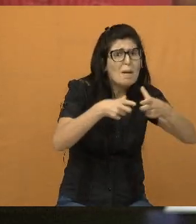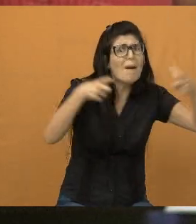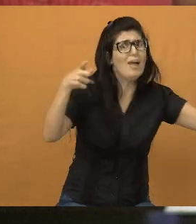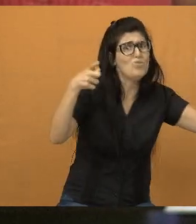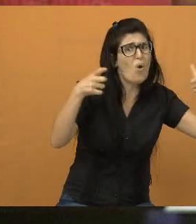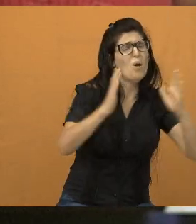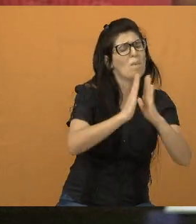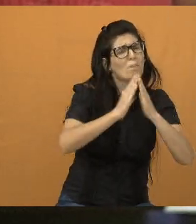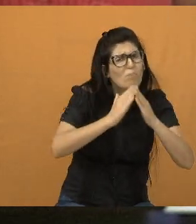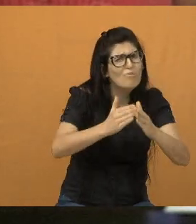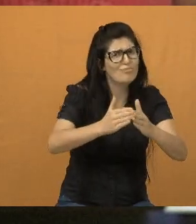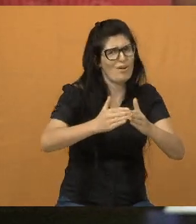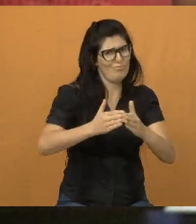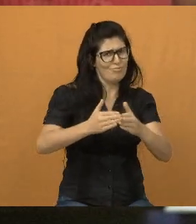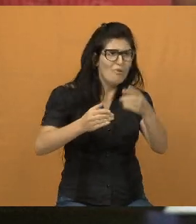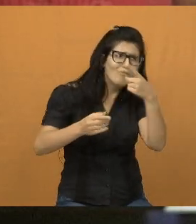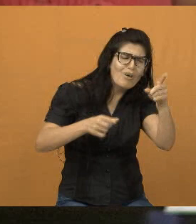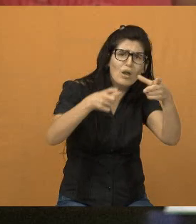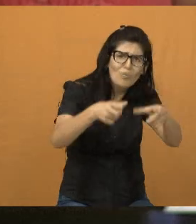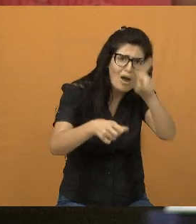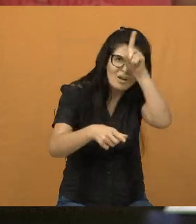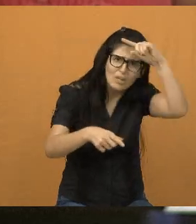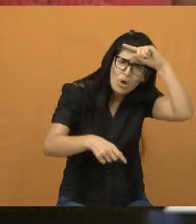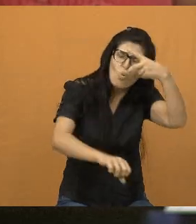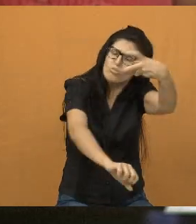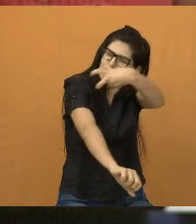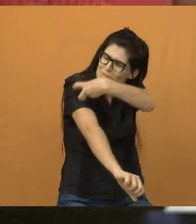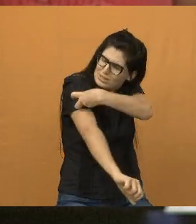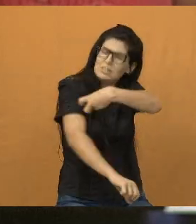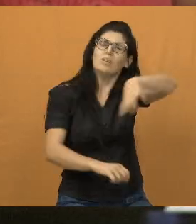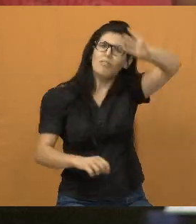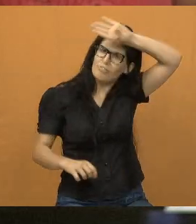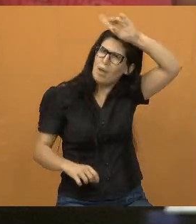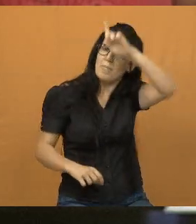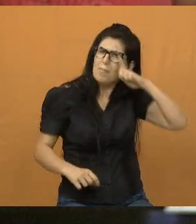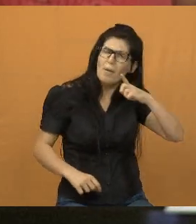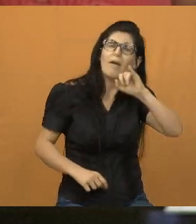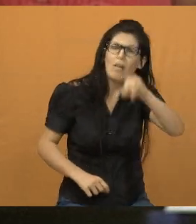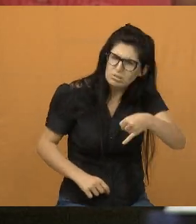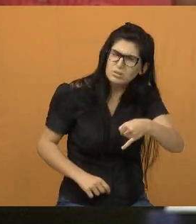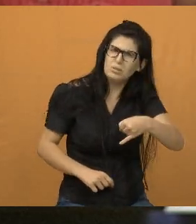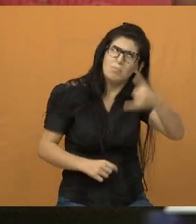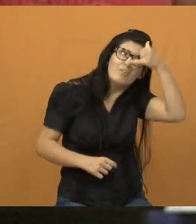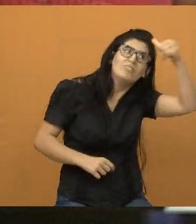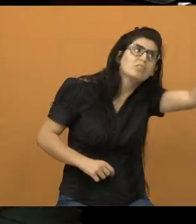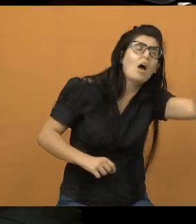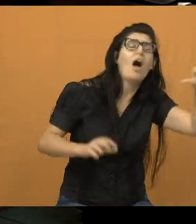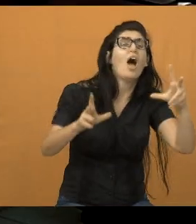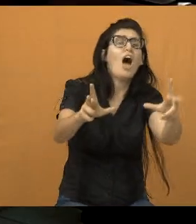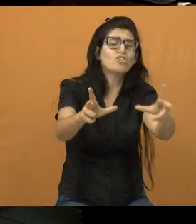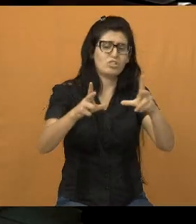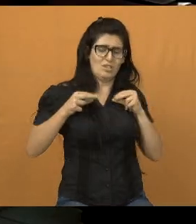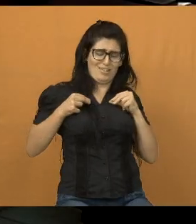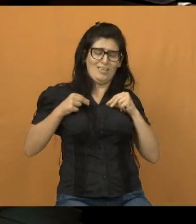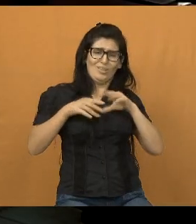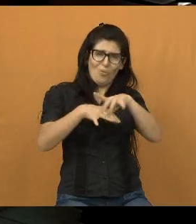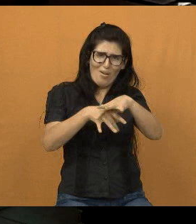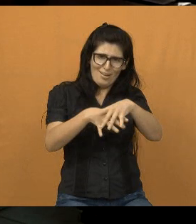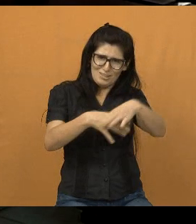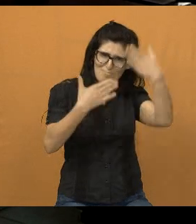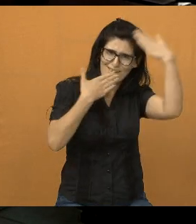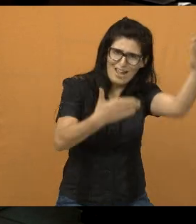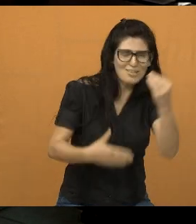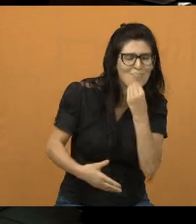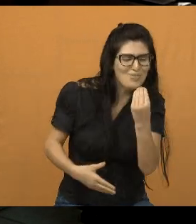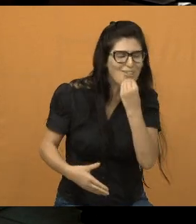a procurar imediatamente um posto de saúde no horário de atendimento e se vacinar. Agradecemos a oportunidade que